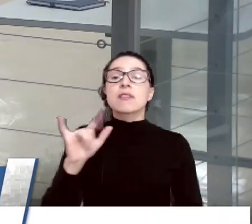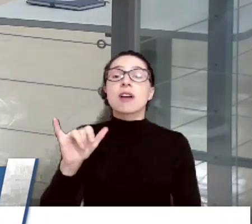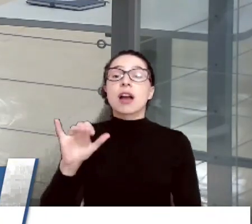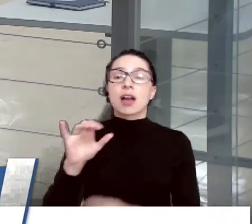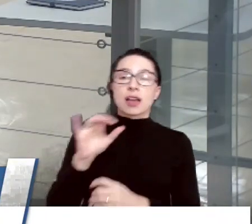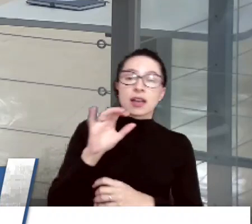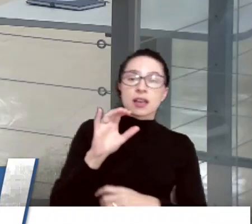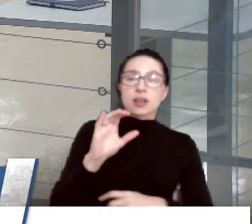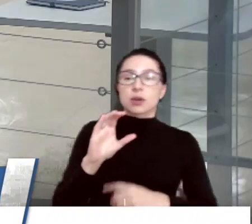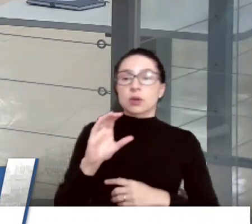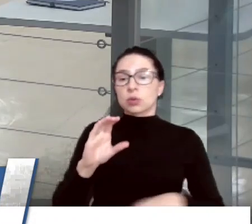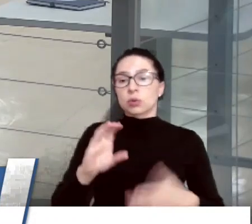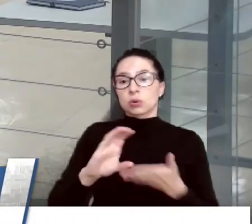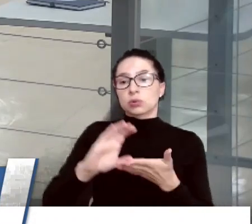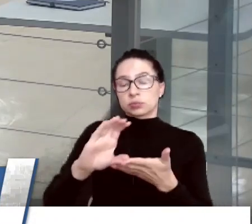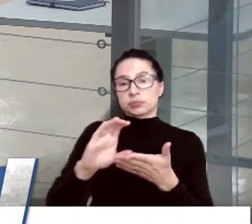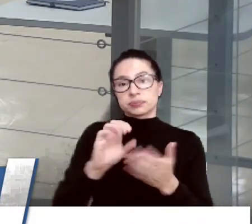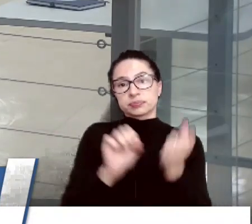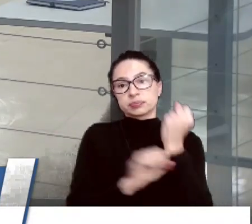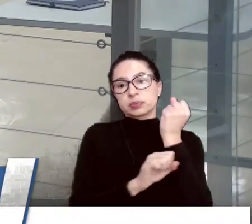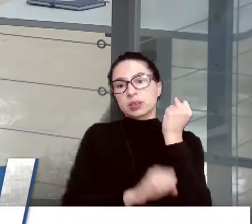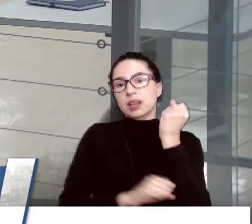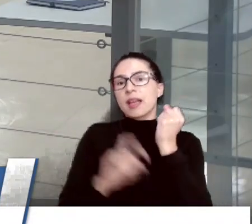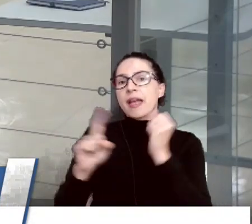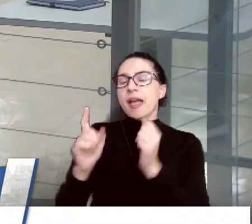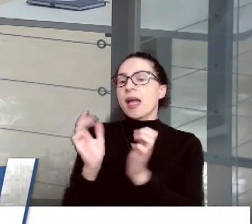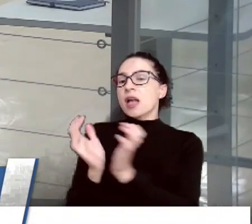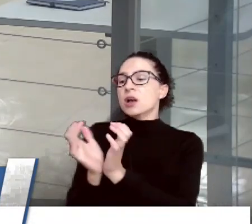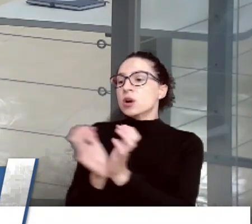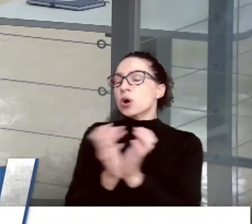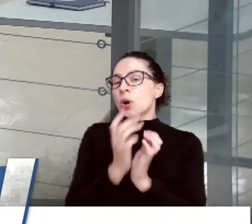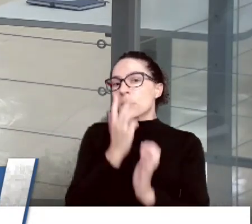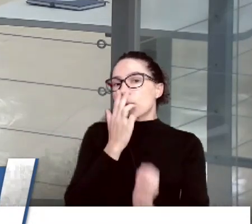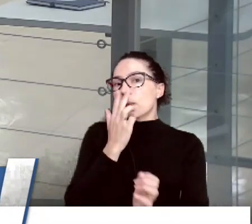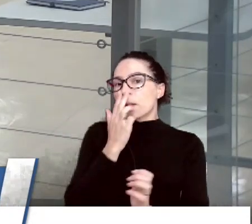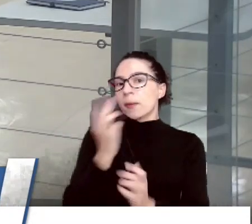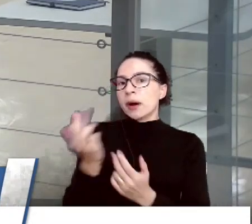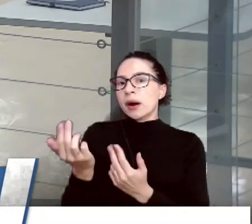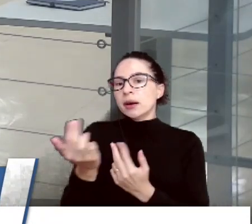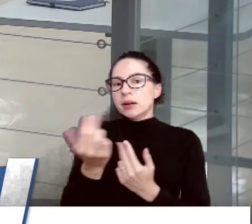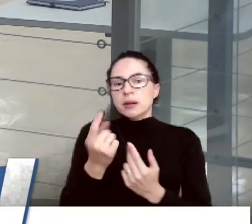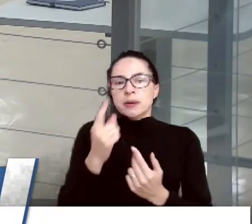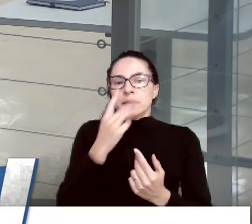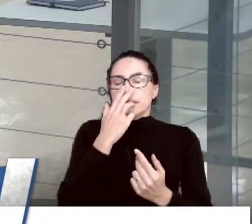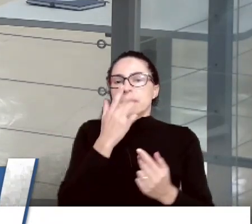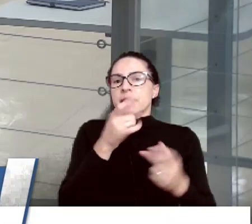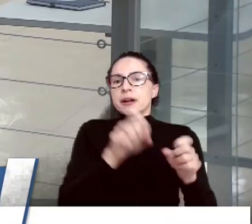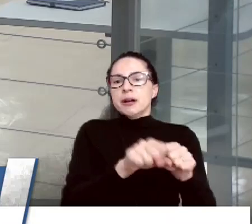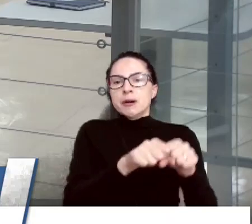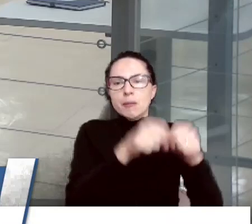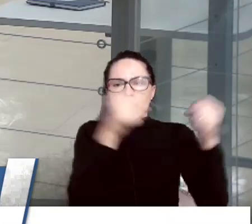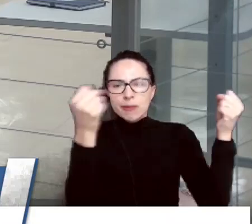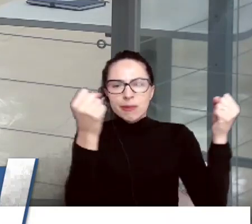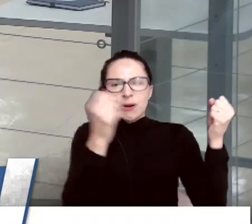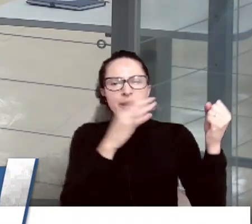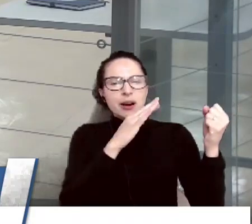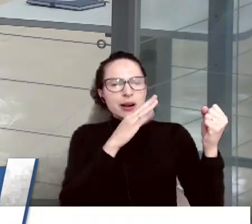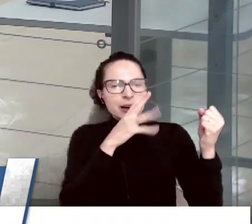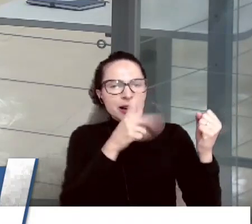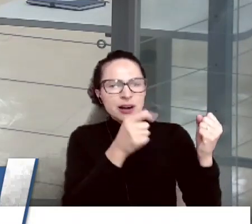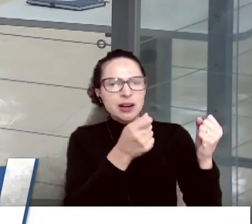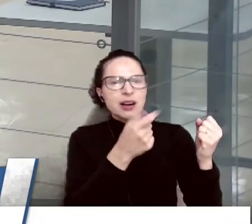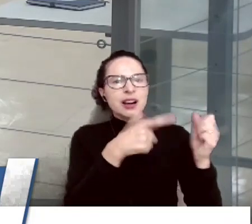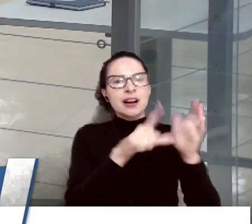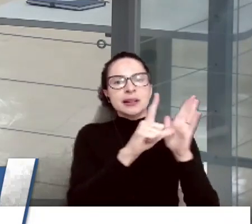da Sabesp? São grupos parecidos com os grupos que deram um rombo bilionário nas